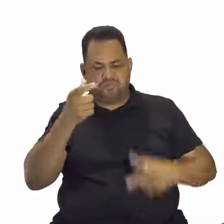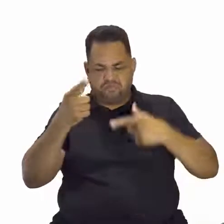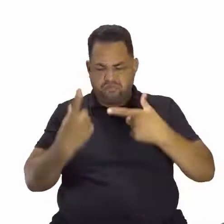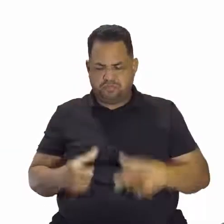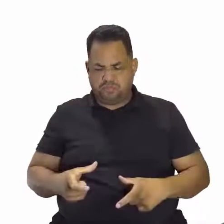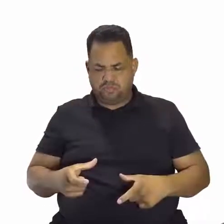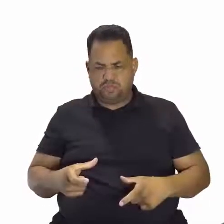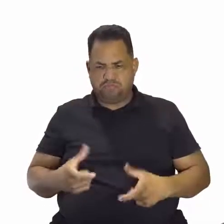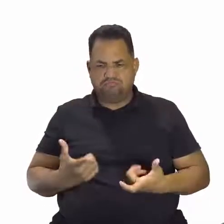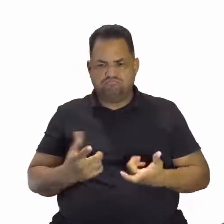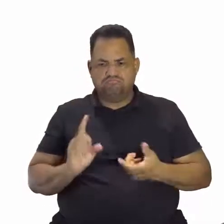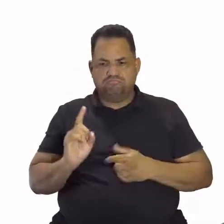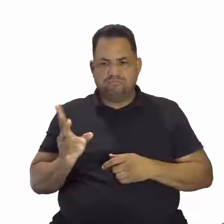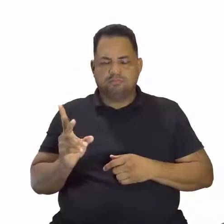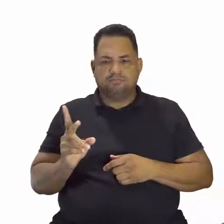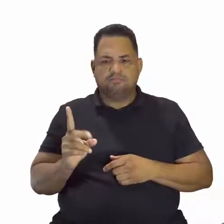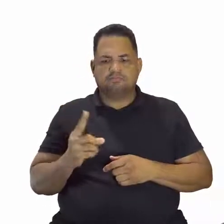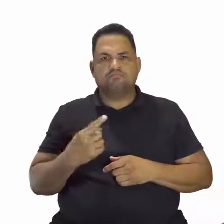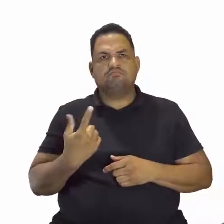só